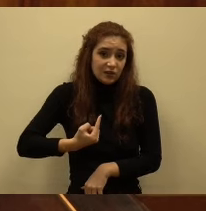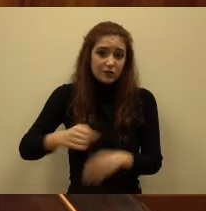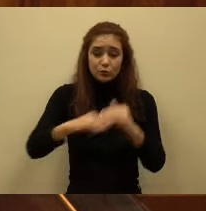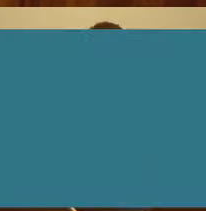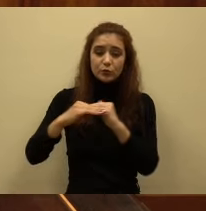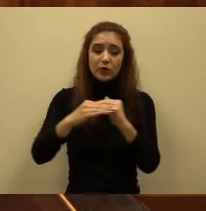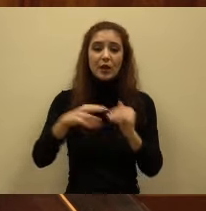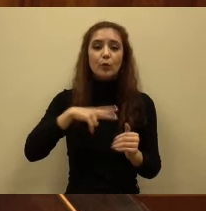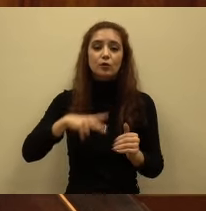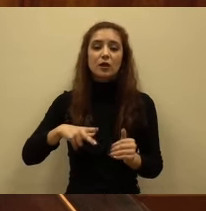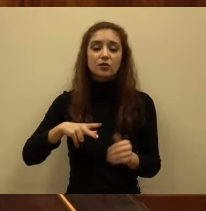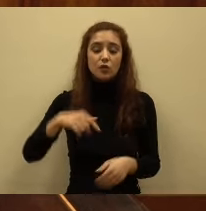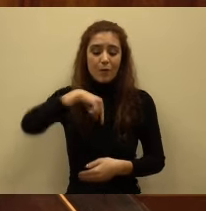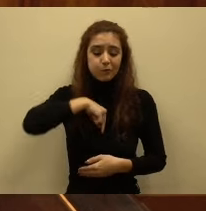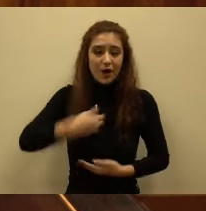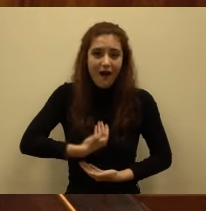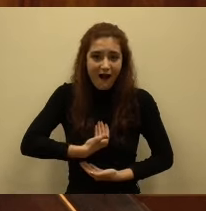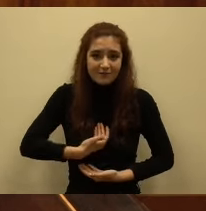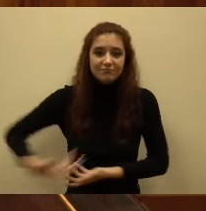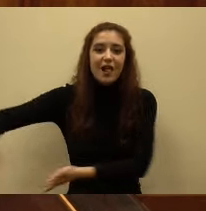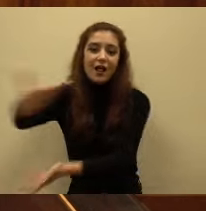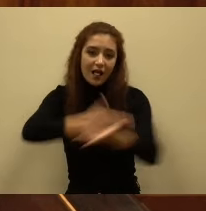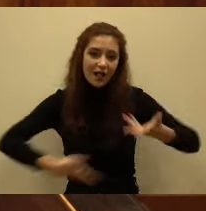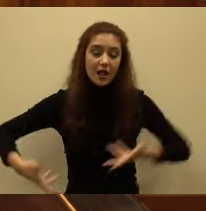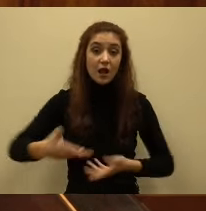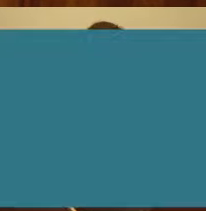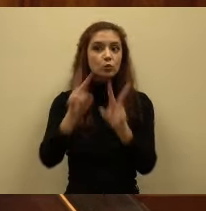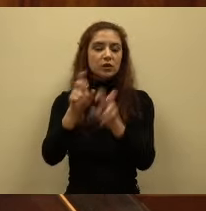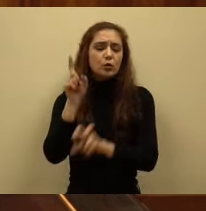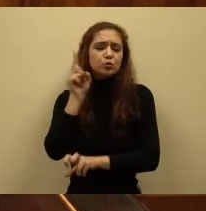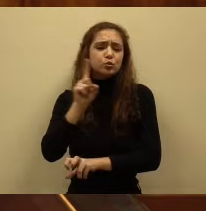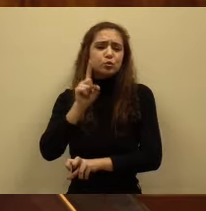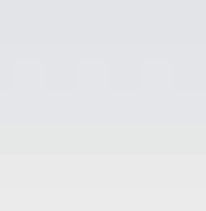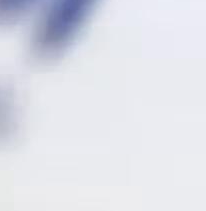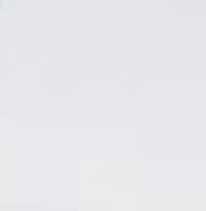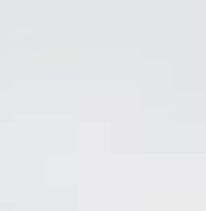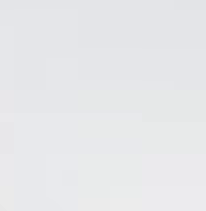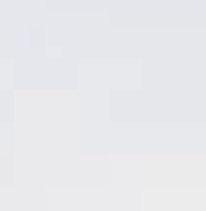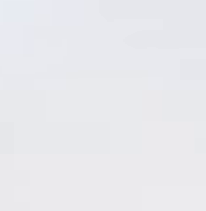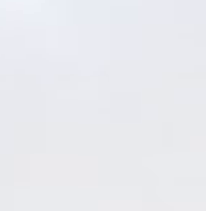Portugalidade. Esta é uma questão essencial, de que o Chega não abdicará.